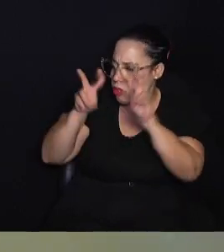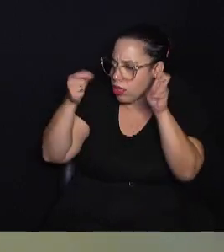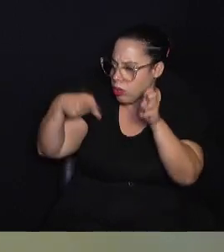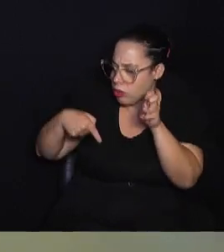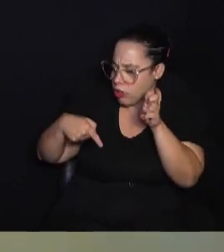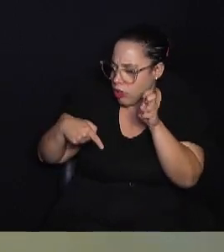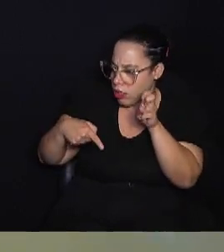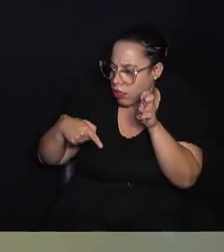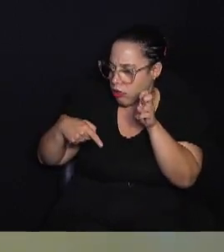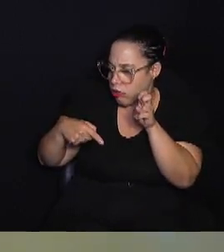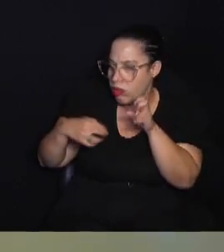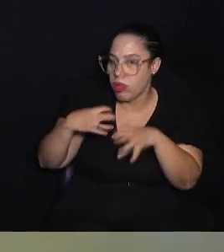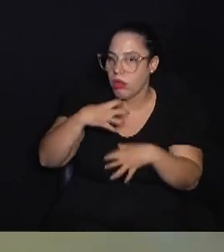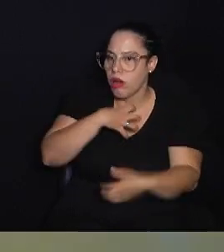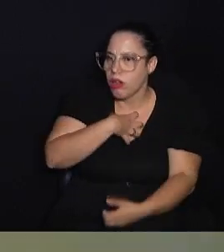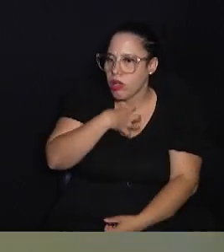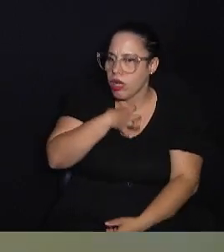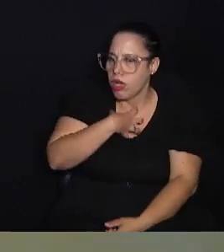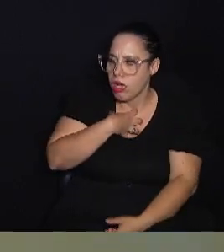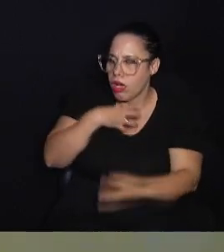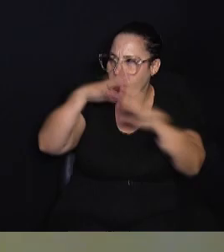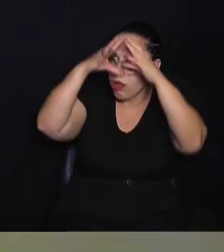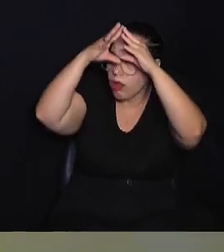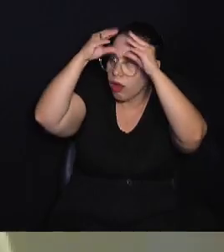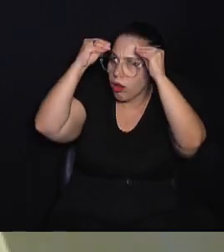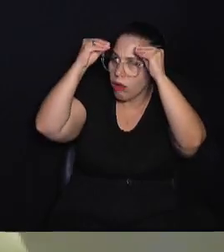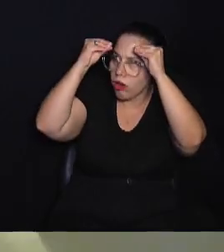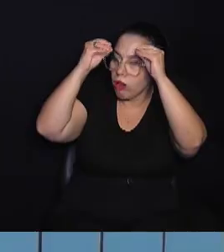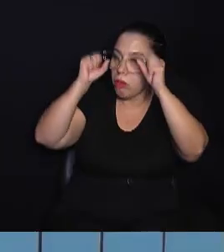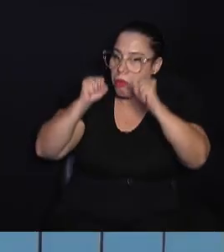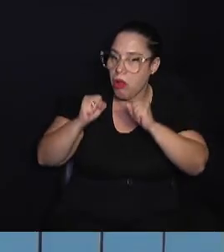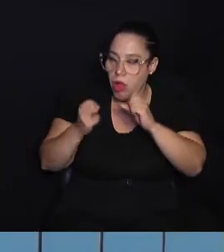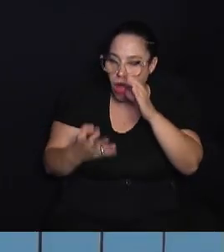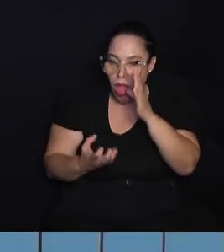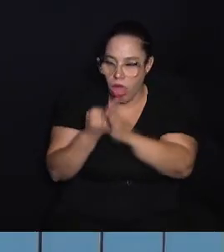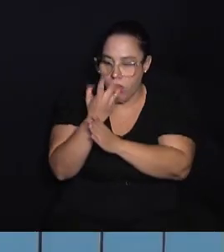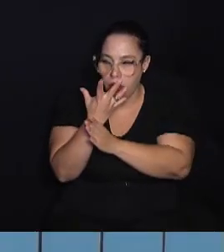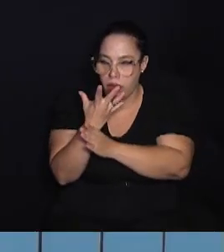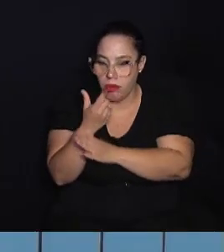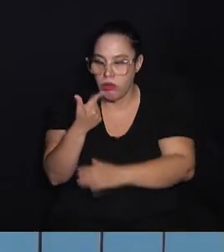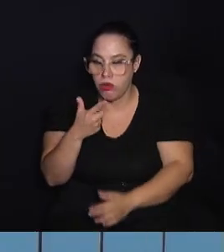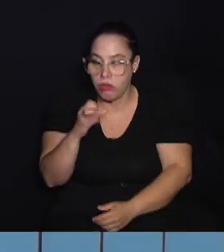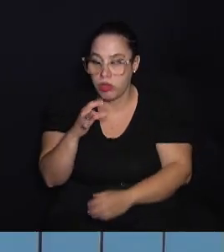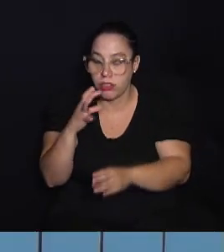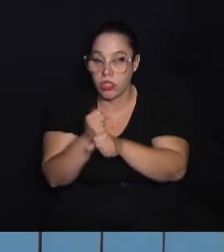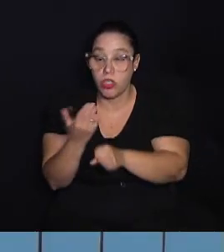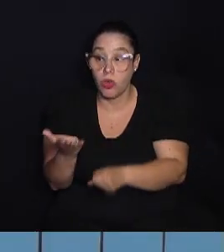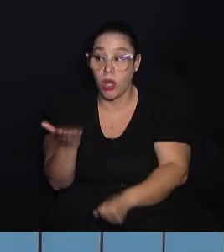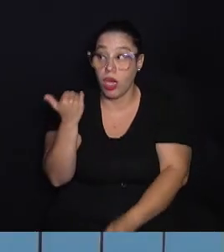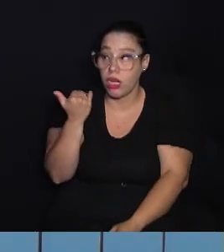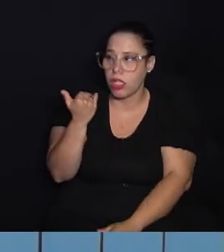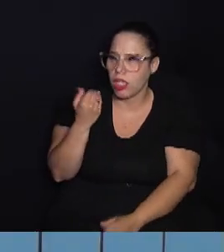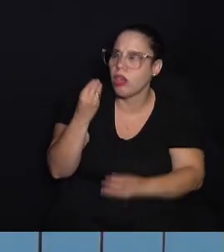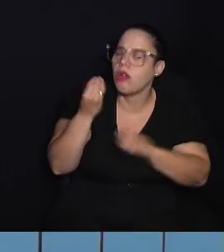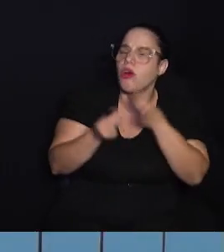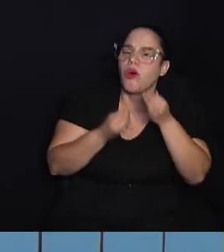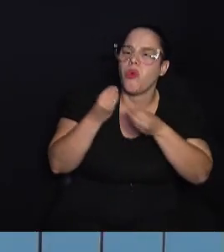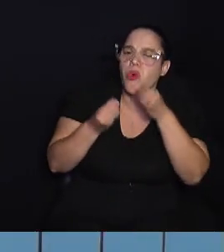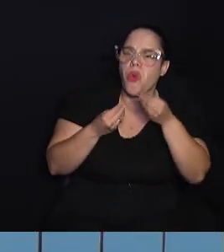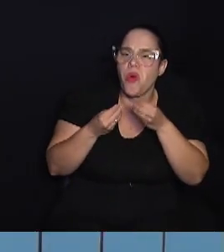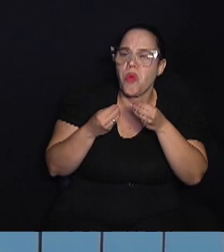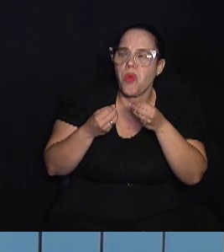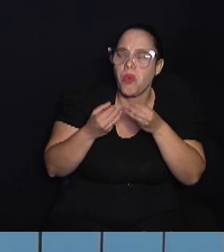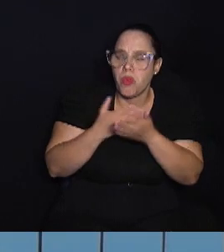aqui. Esses sintomas do Alzheimer, eles podem aparecer pelo menos 20 anos antes, né? Como que esses sinais